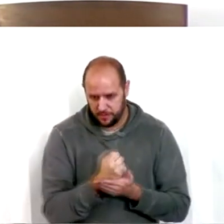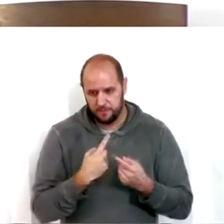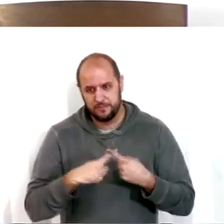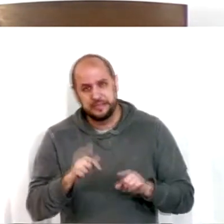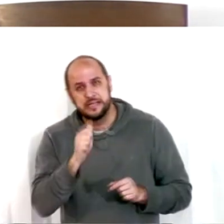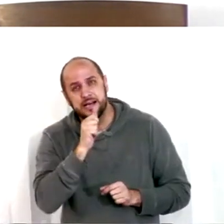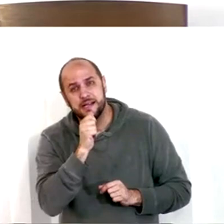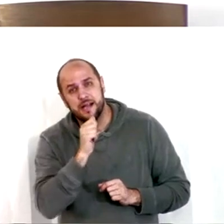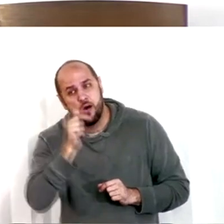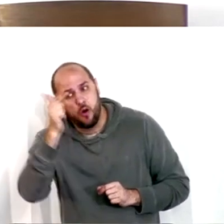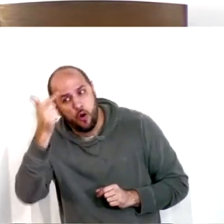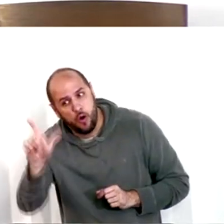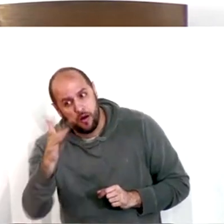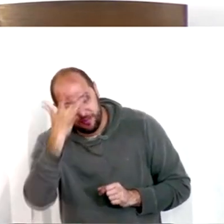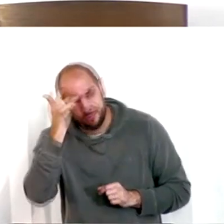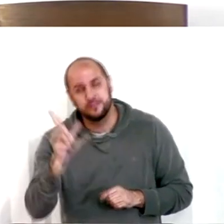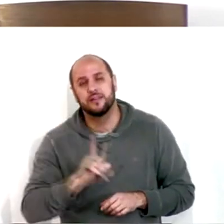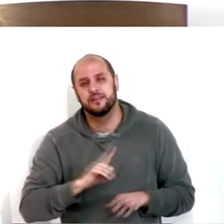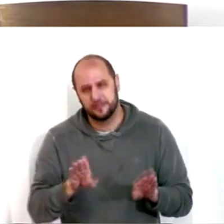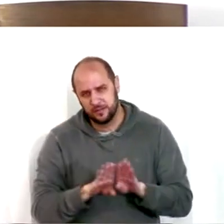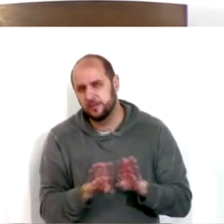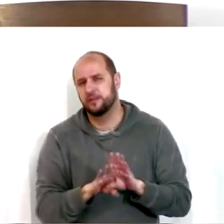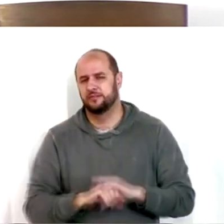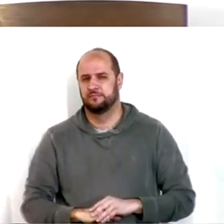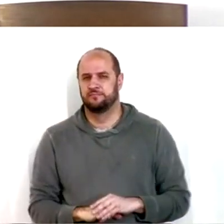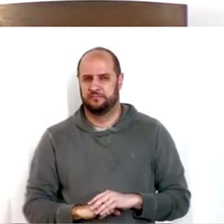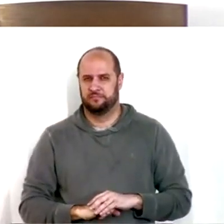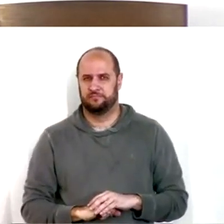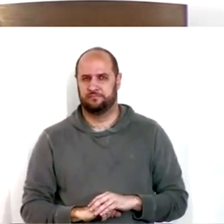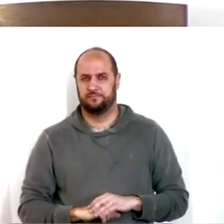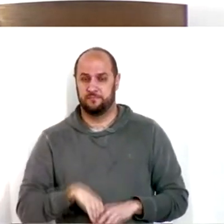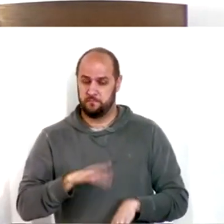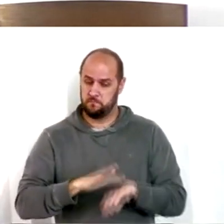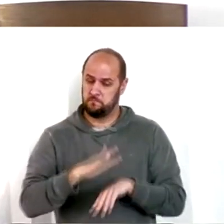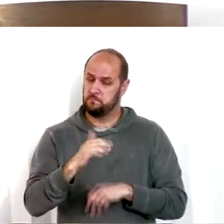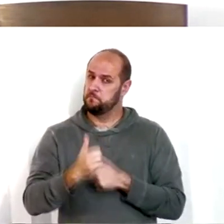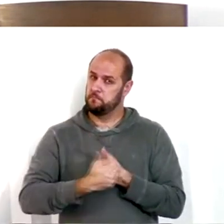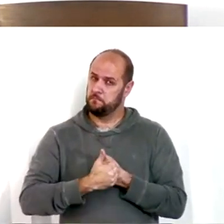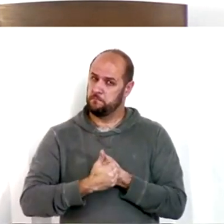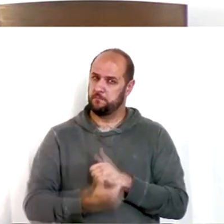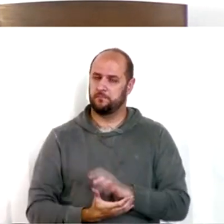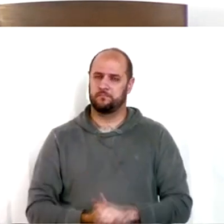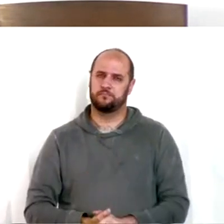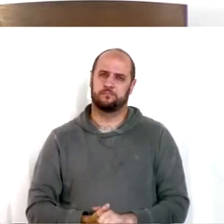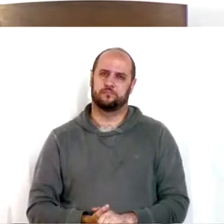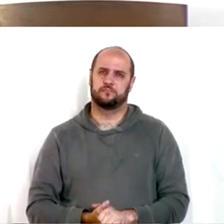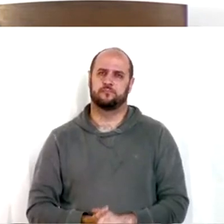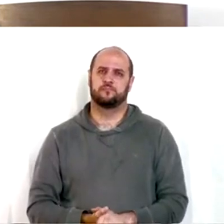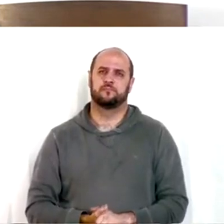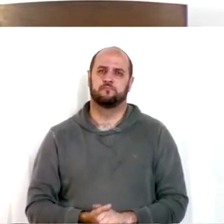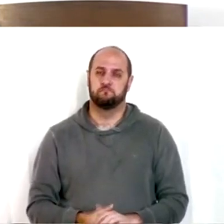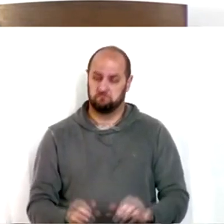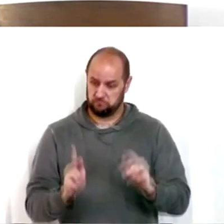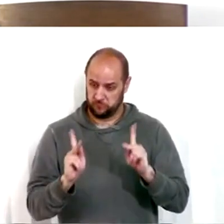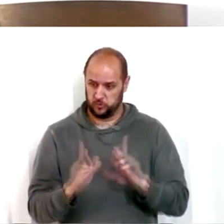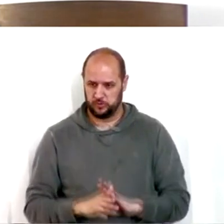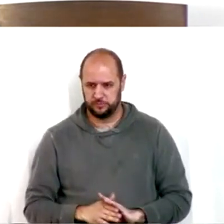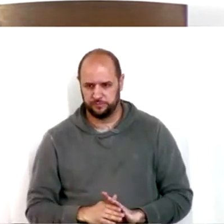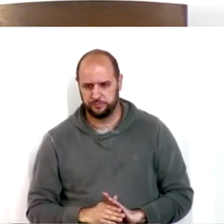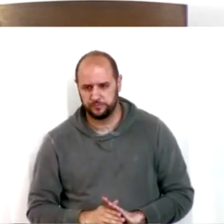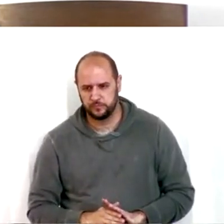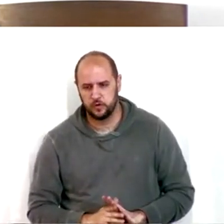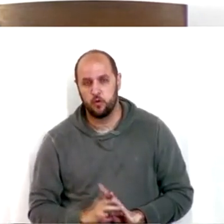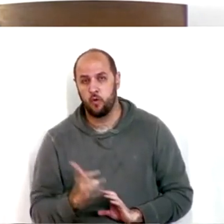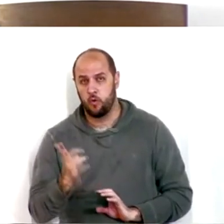ainda há outro resgatador, mais chegado do que eu. Ok, se esse que é